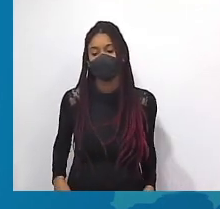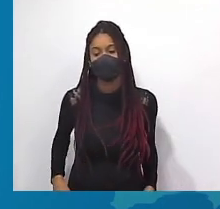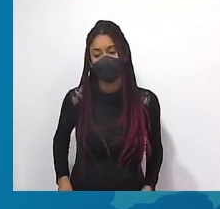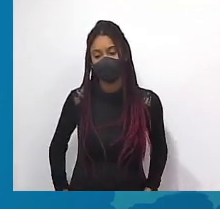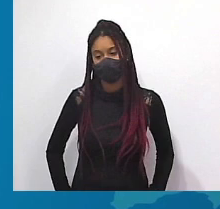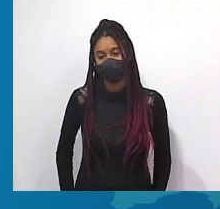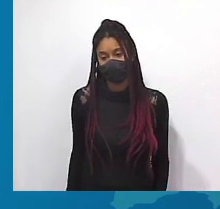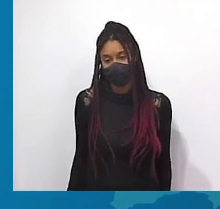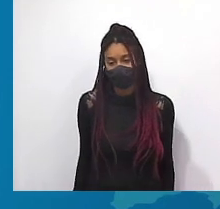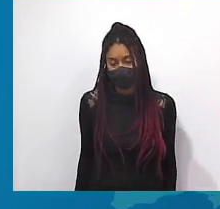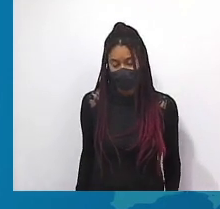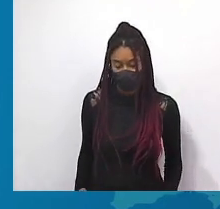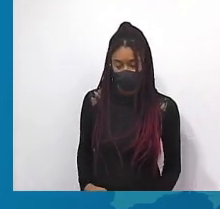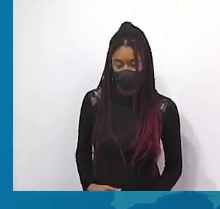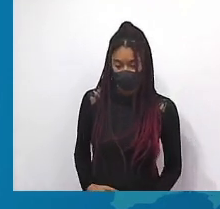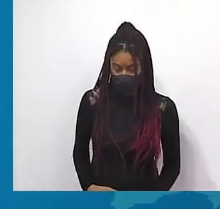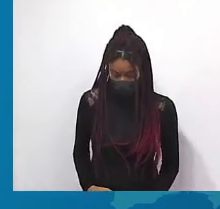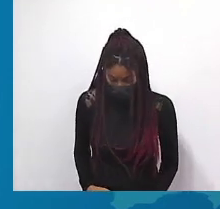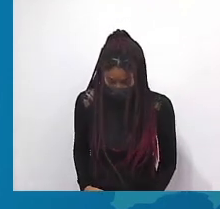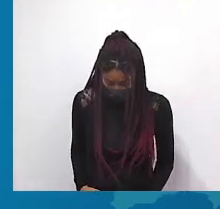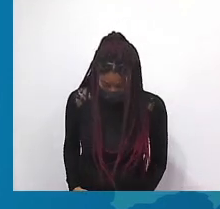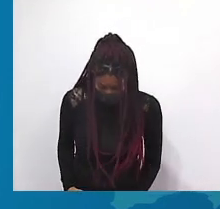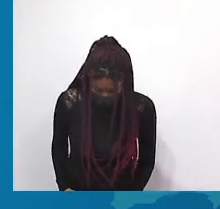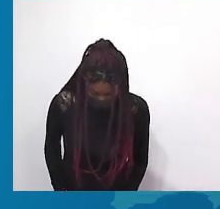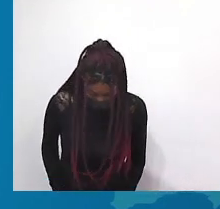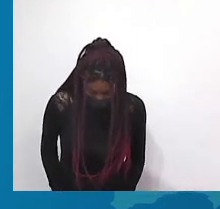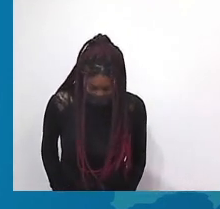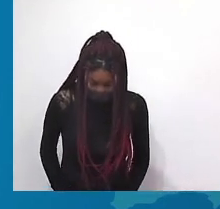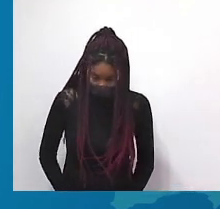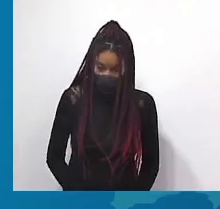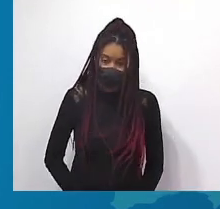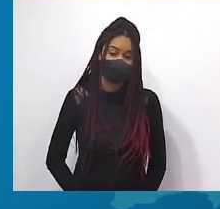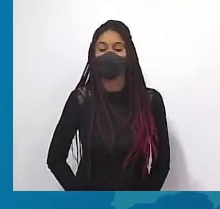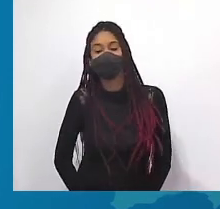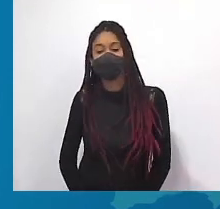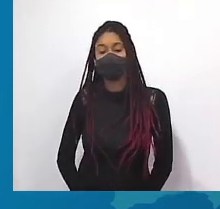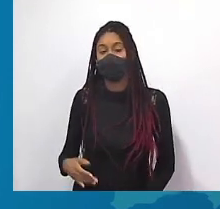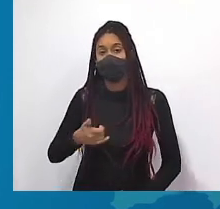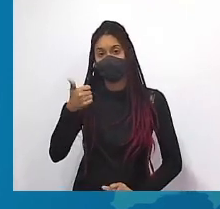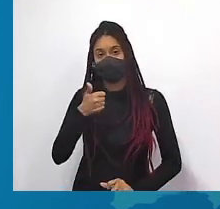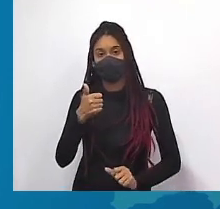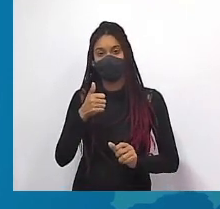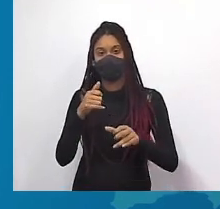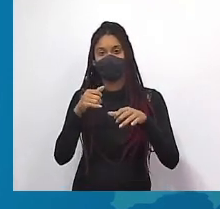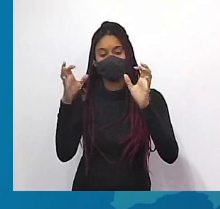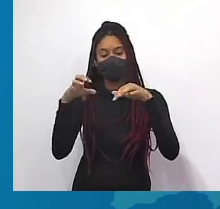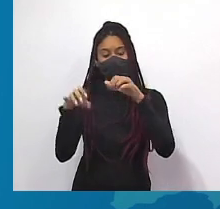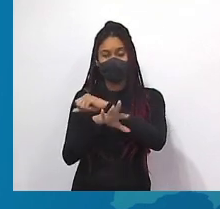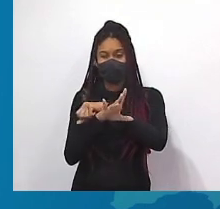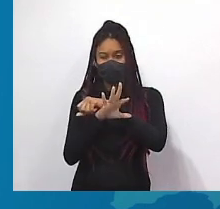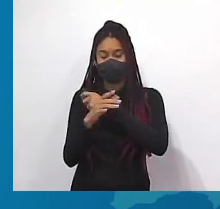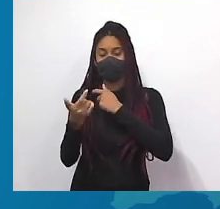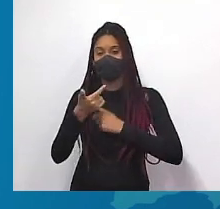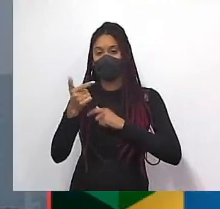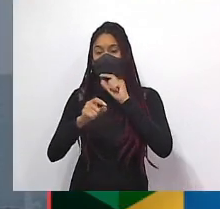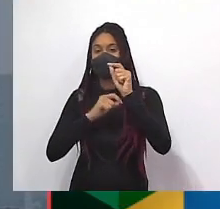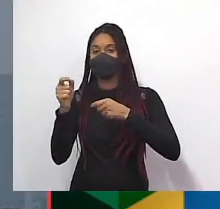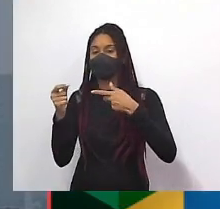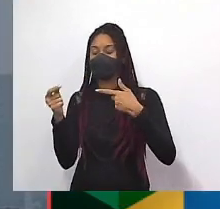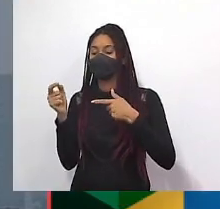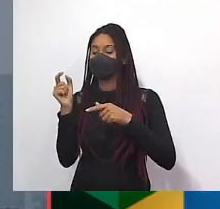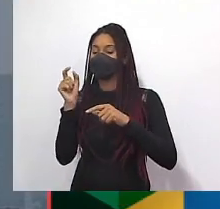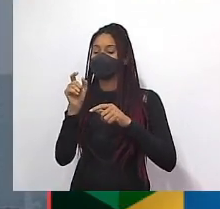Bom, esse era a primeira interferência era a chuva ácida. O segundo agora é a